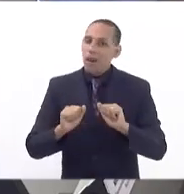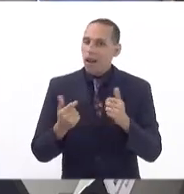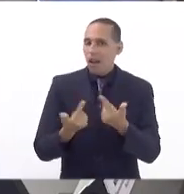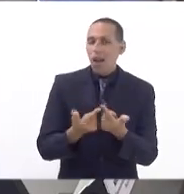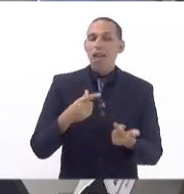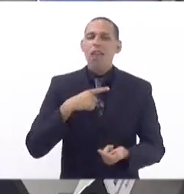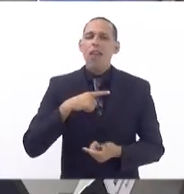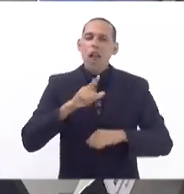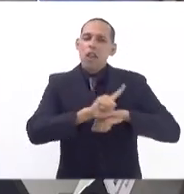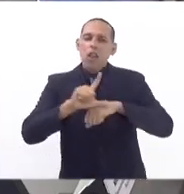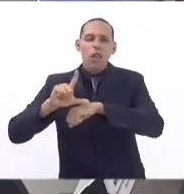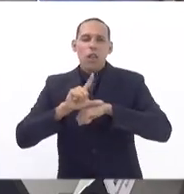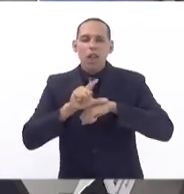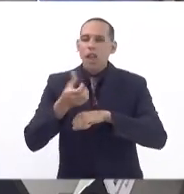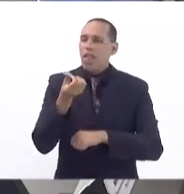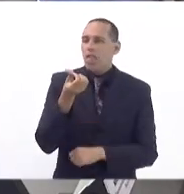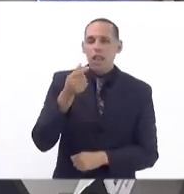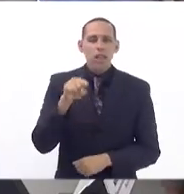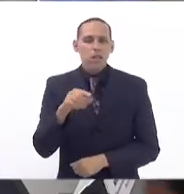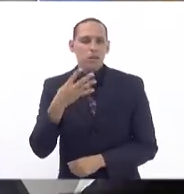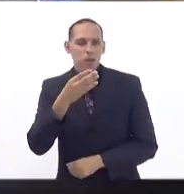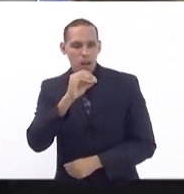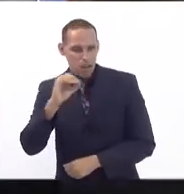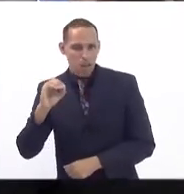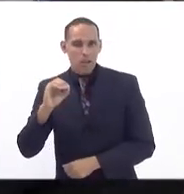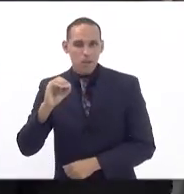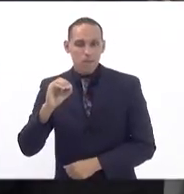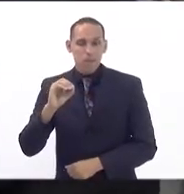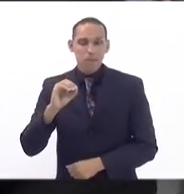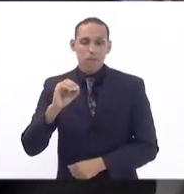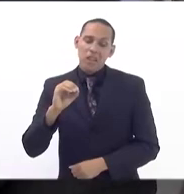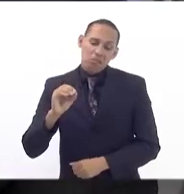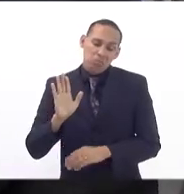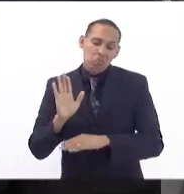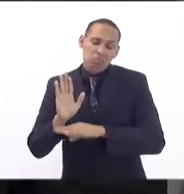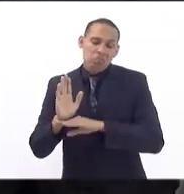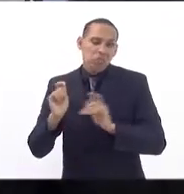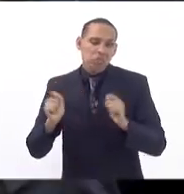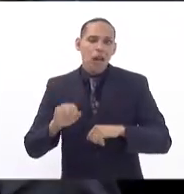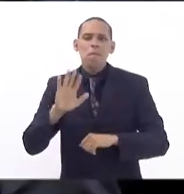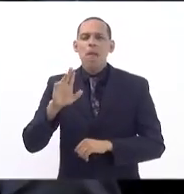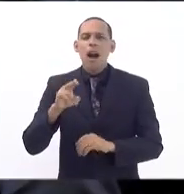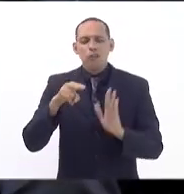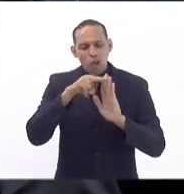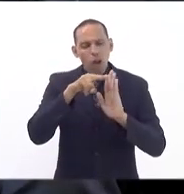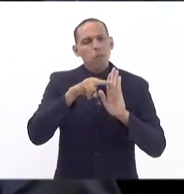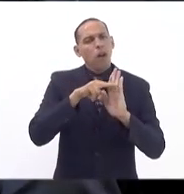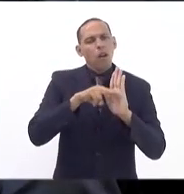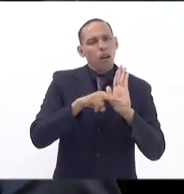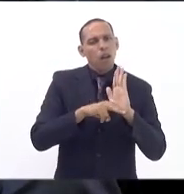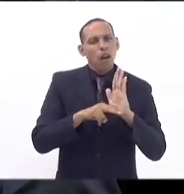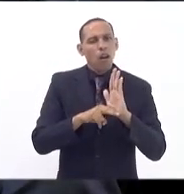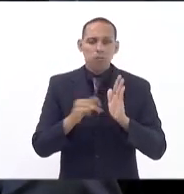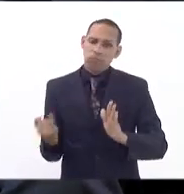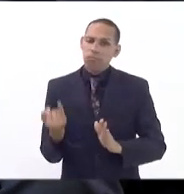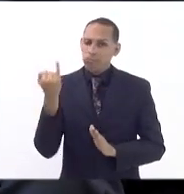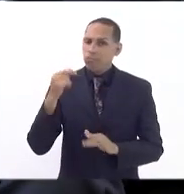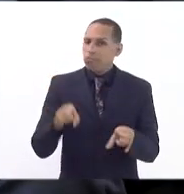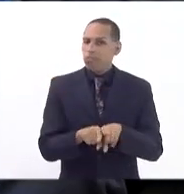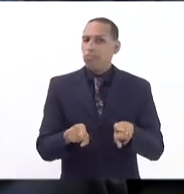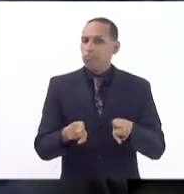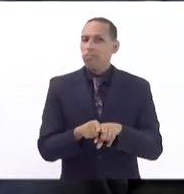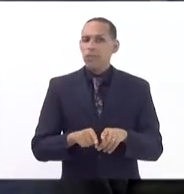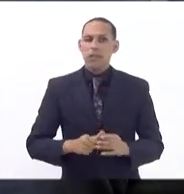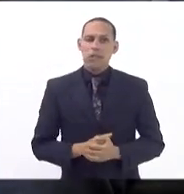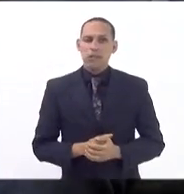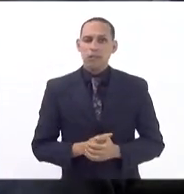seria uma forma de ajudar mas as outras né normativas também são importantes né o